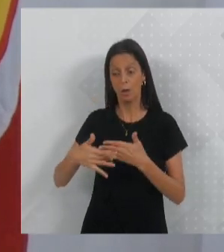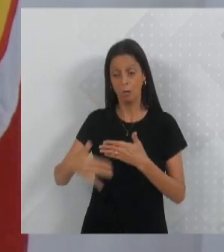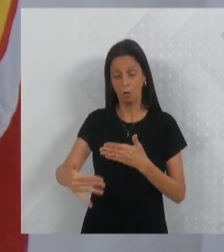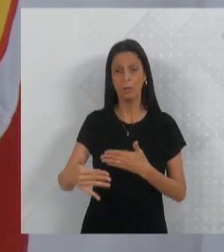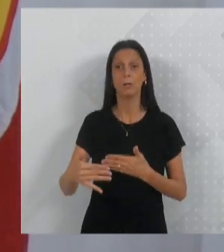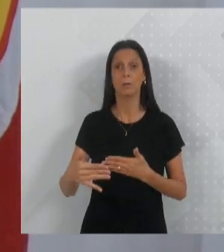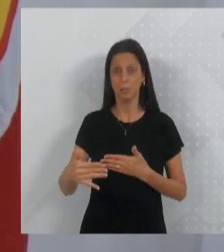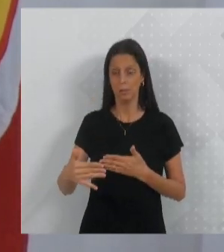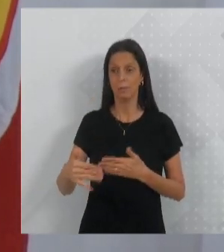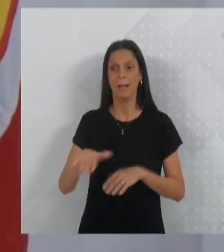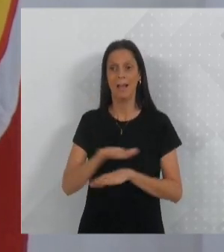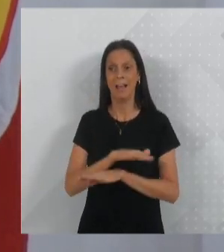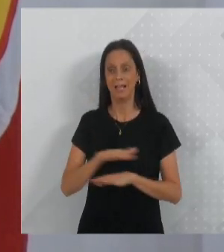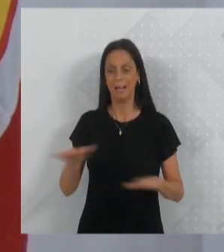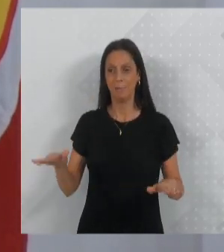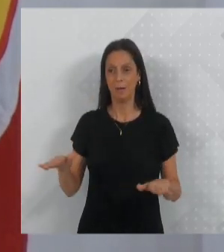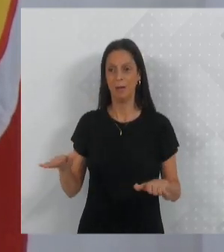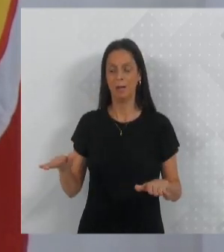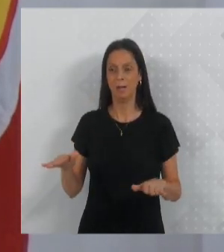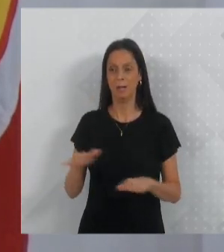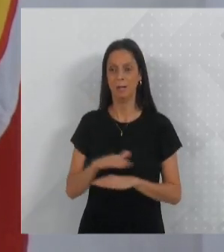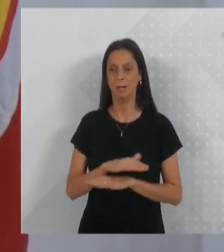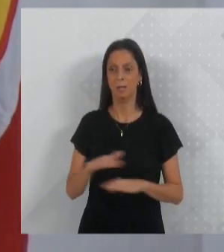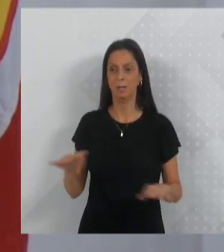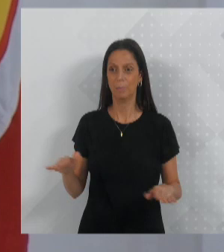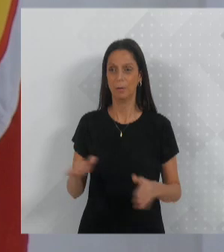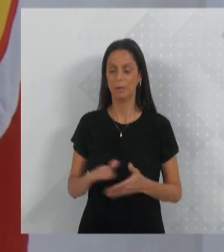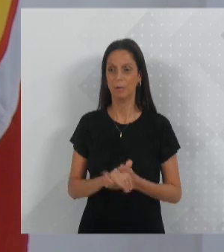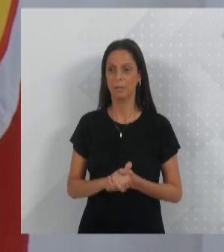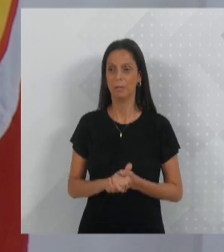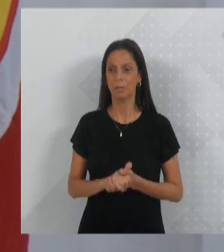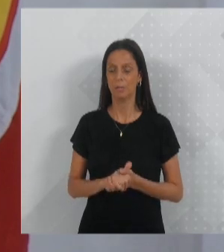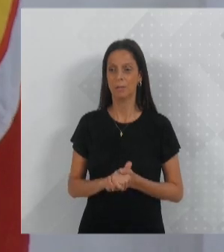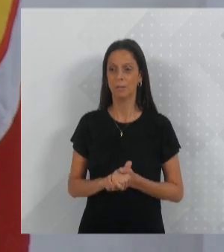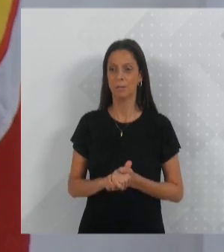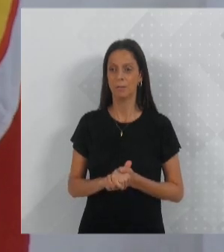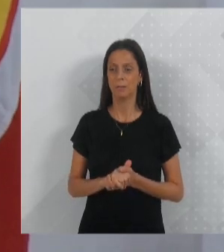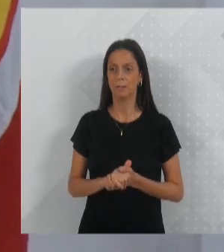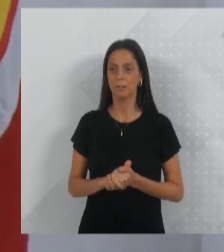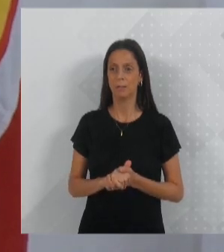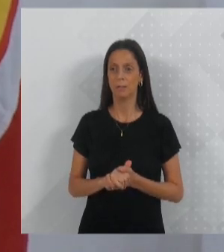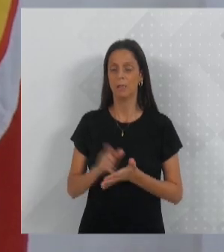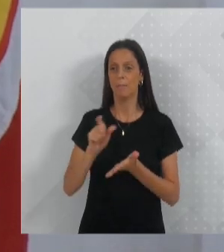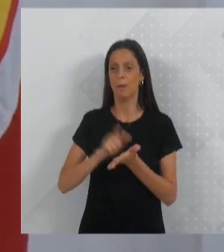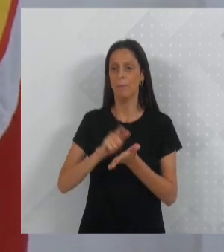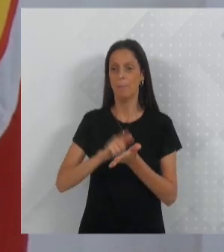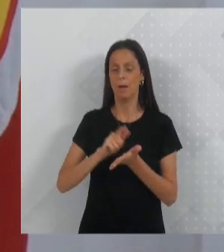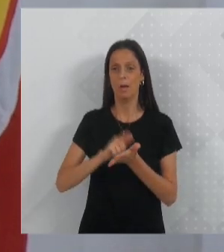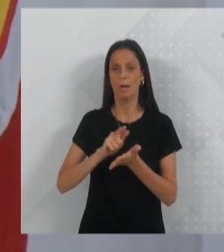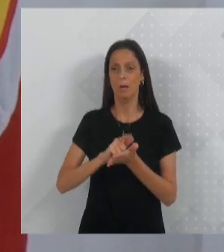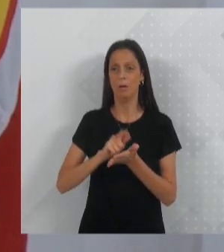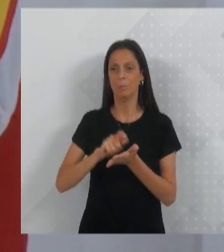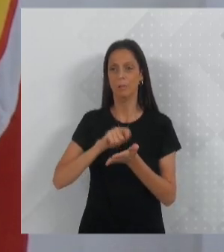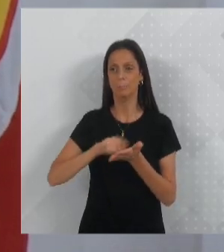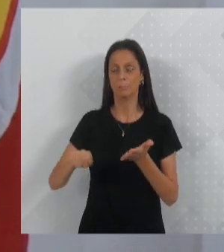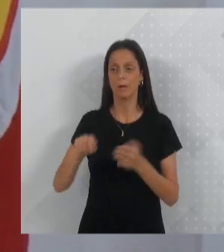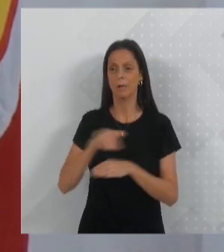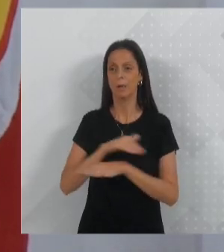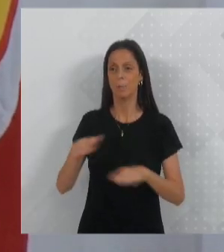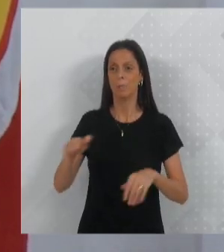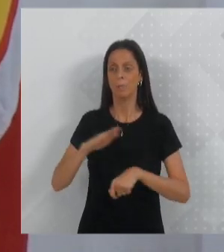nós não teremos mais aquela famosa anotação que passou o período do tempo de